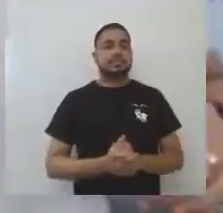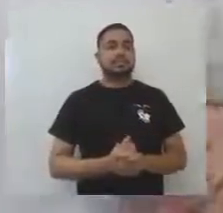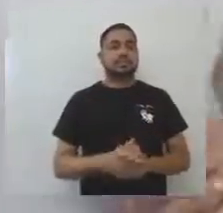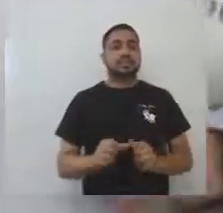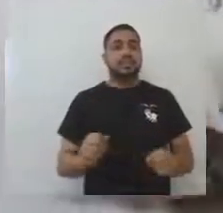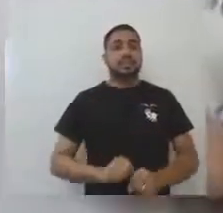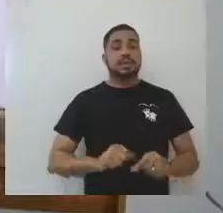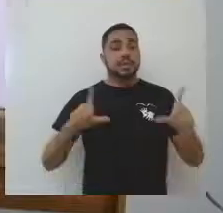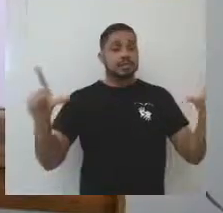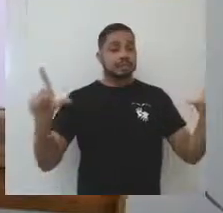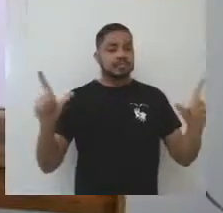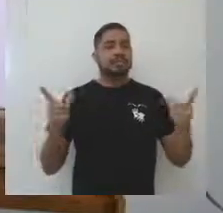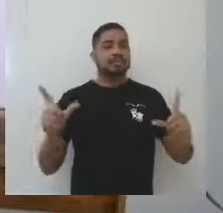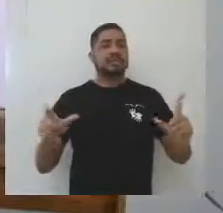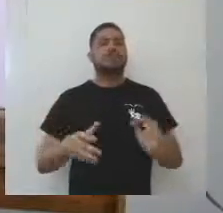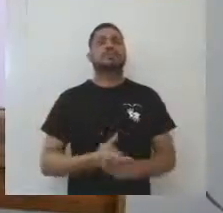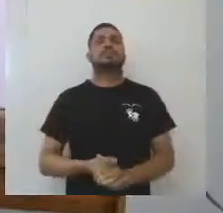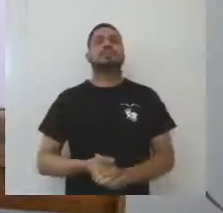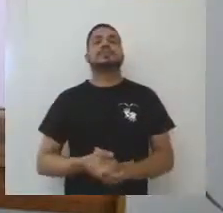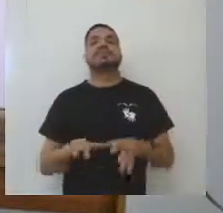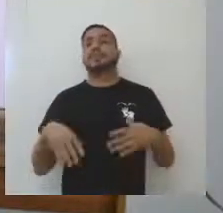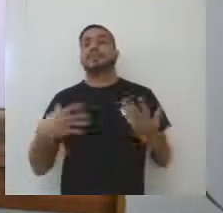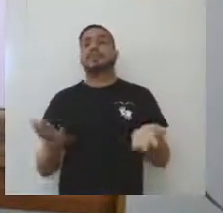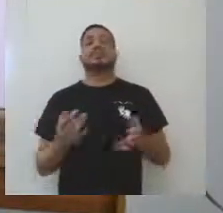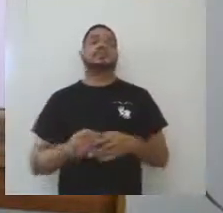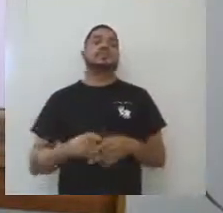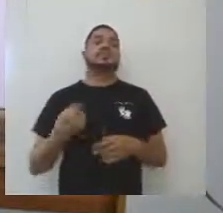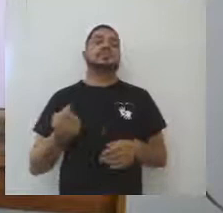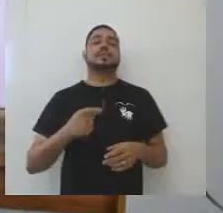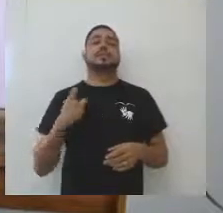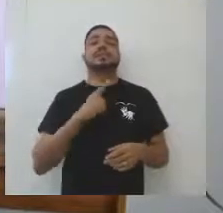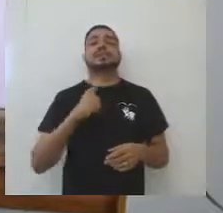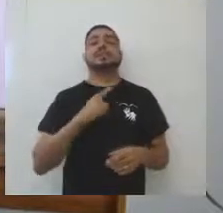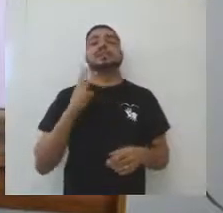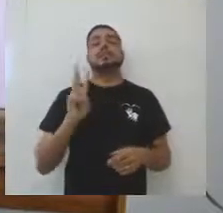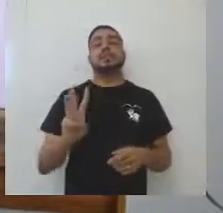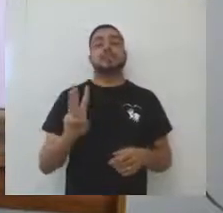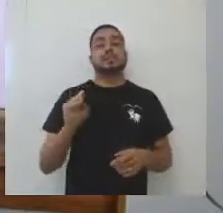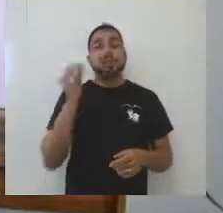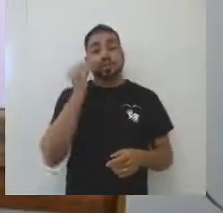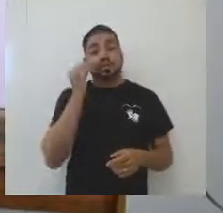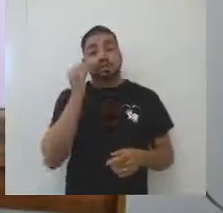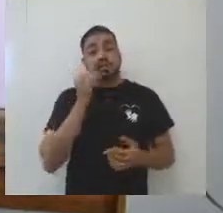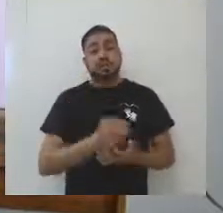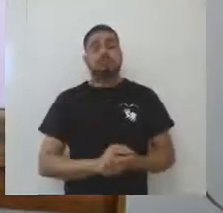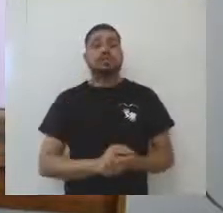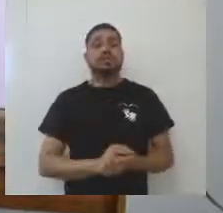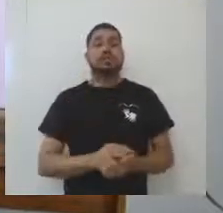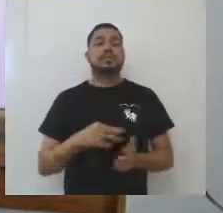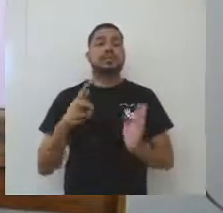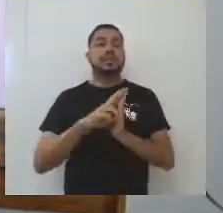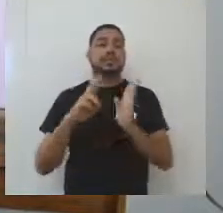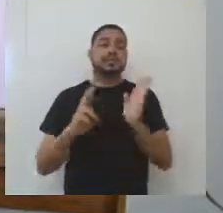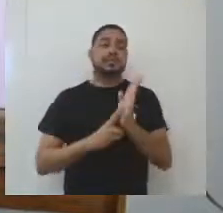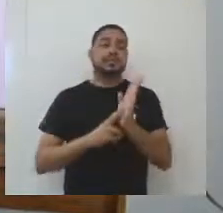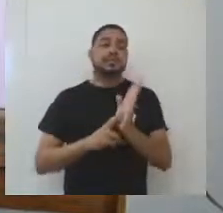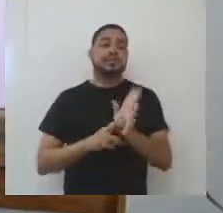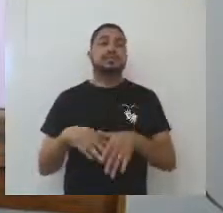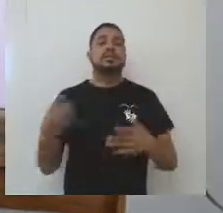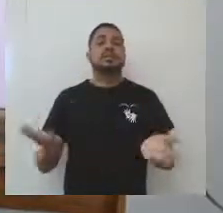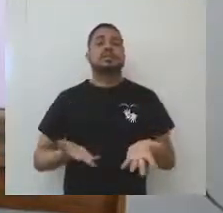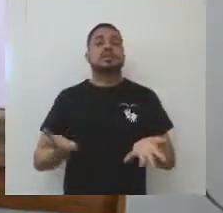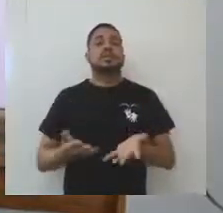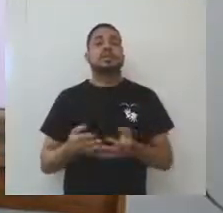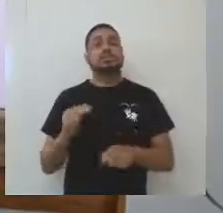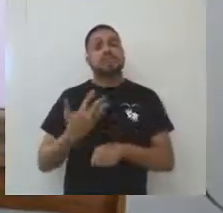bota aqui na televisão de novo, Mari. Ó, então com isso, a gente tem essas 3 noções de probabilidade, a gente tem essas 3 regrinhas. Aí agora é hora